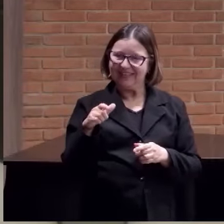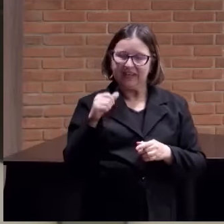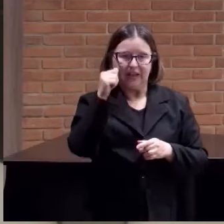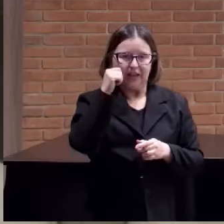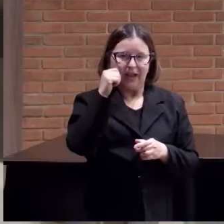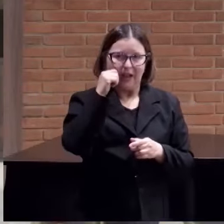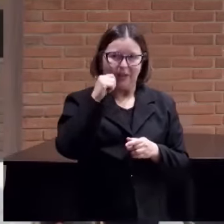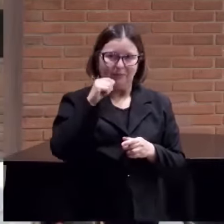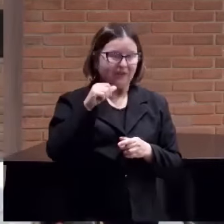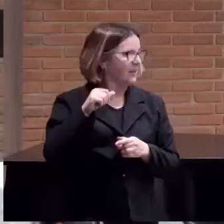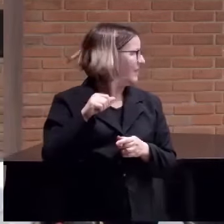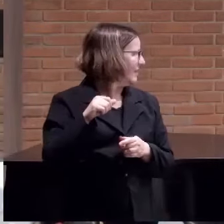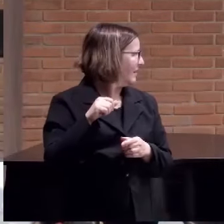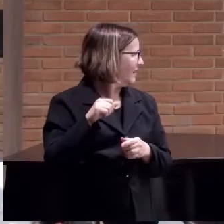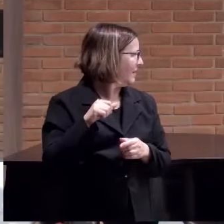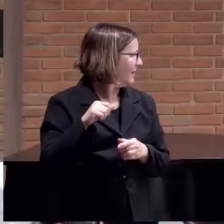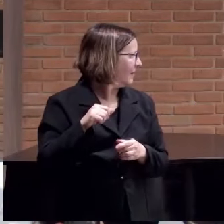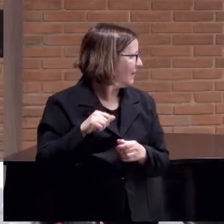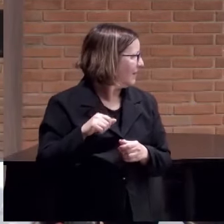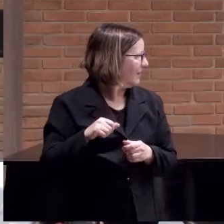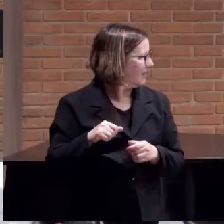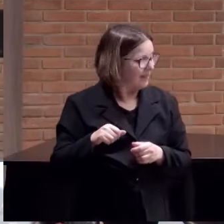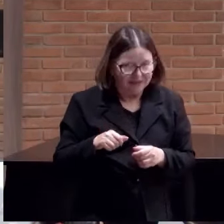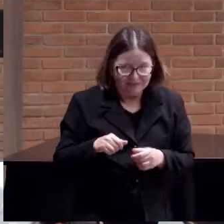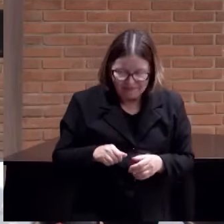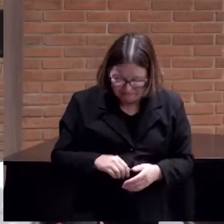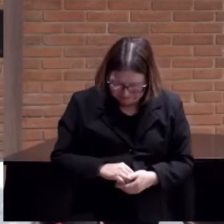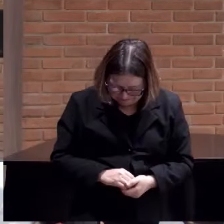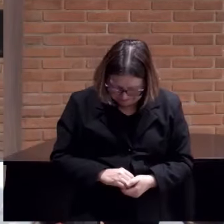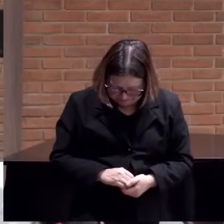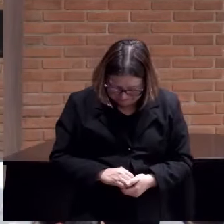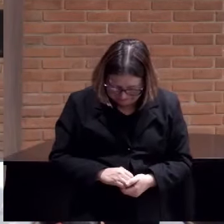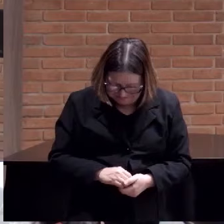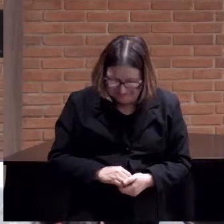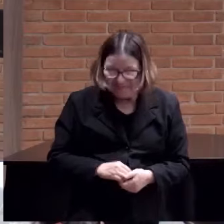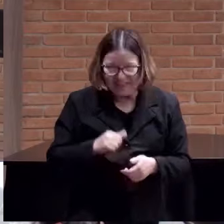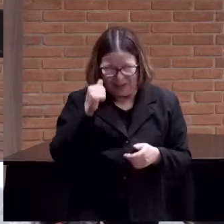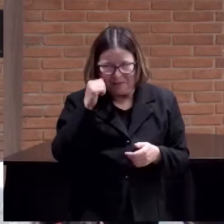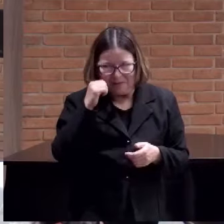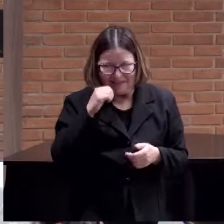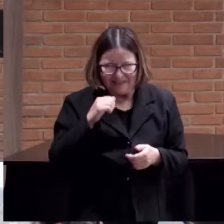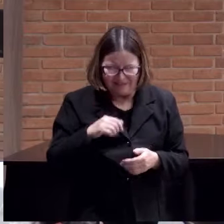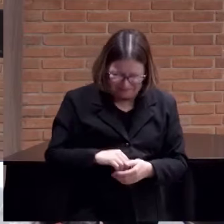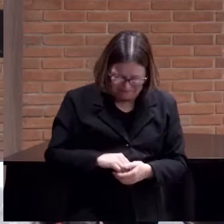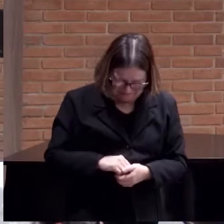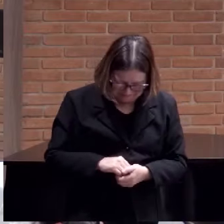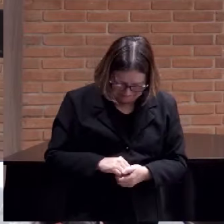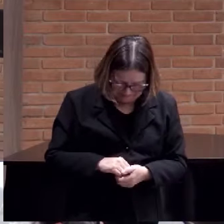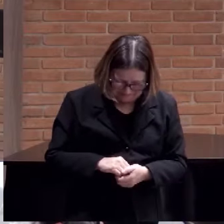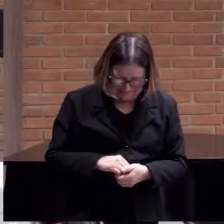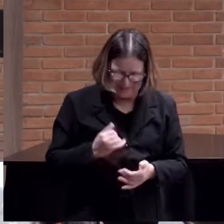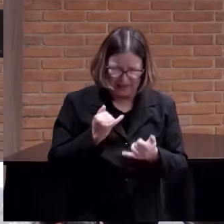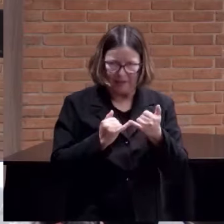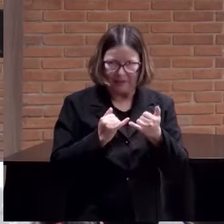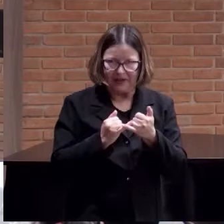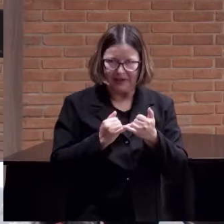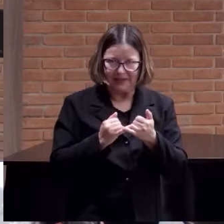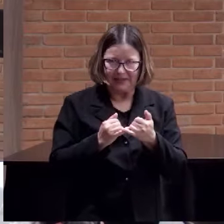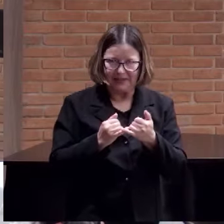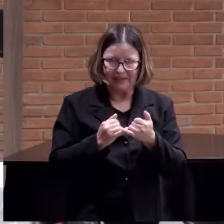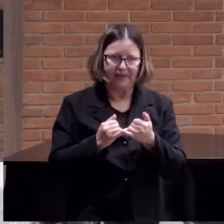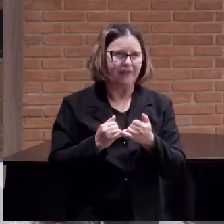assim. Parecia um bodoque. Parecia aquele